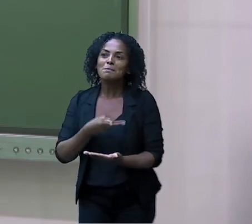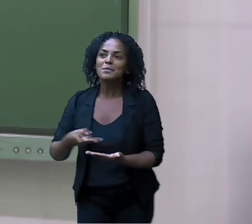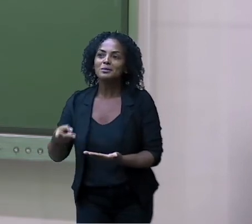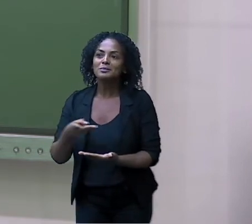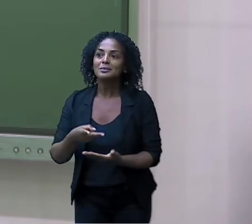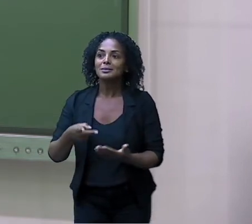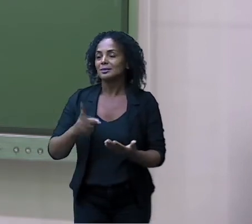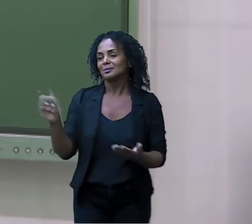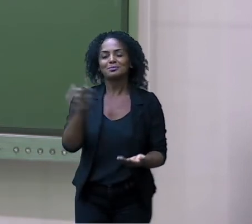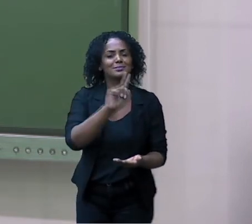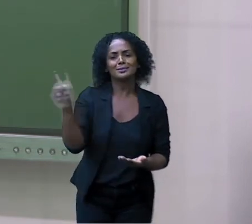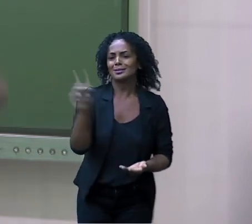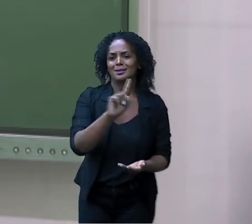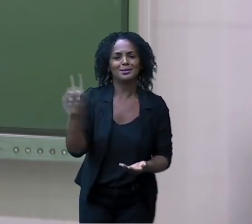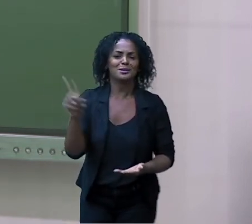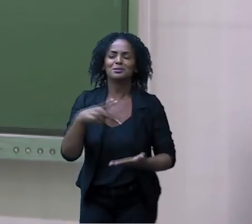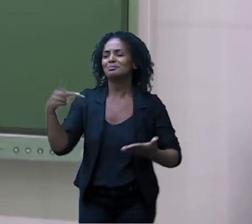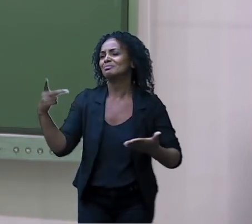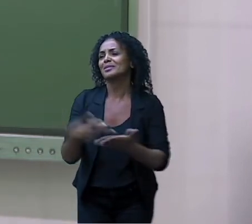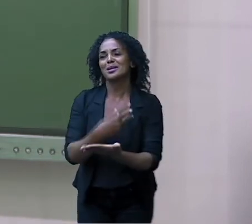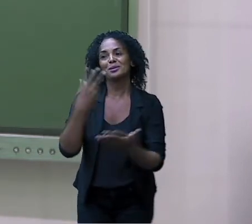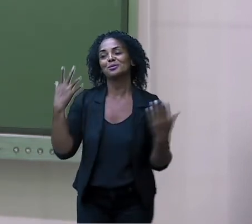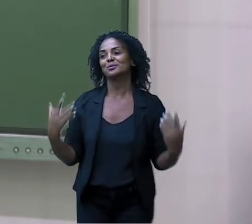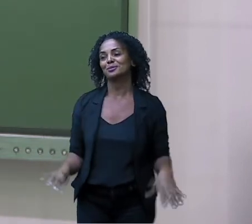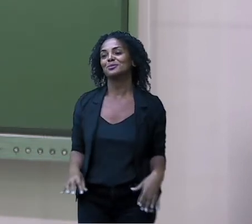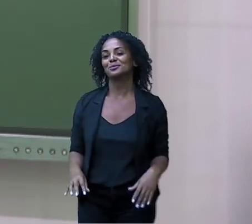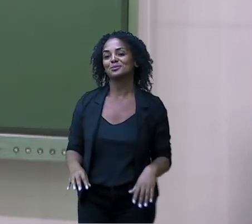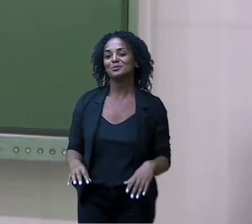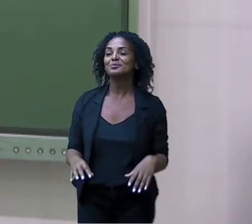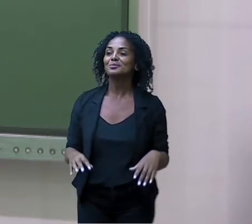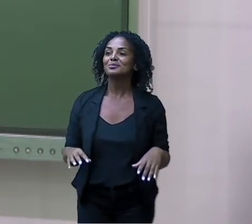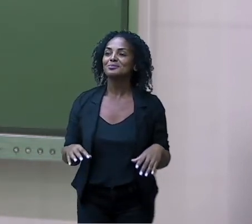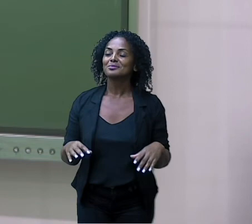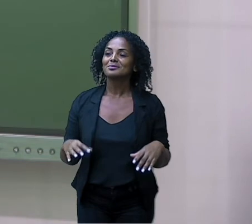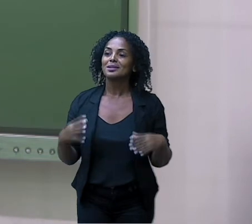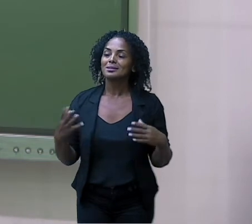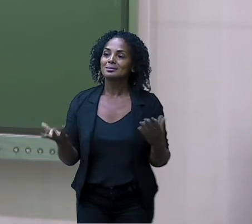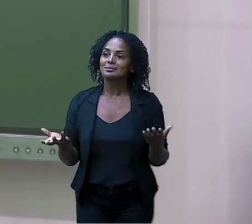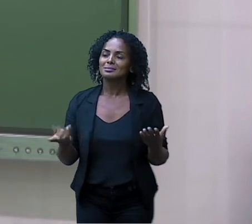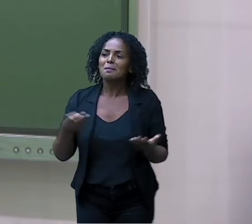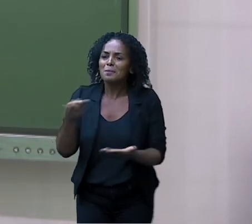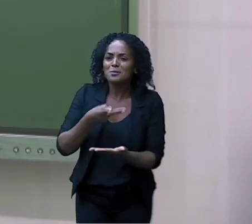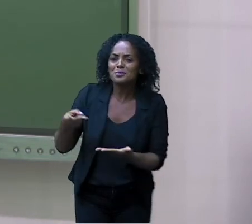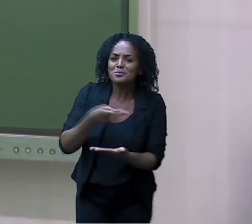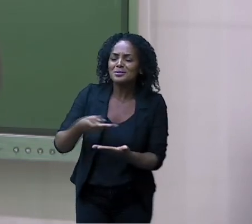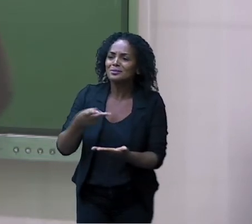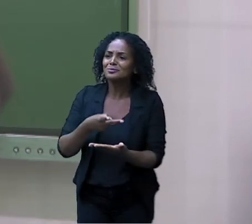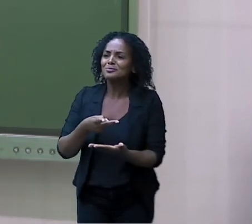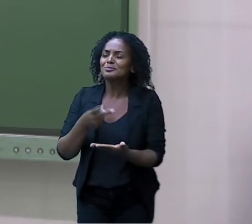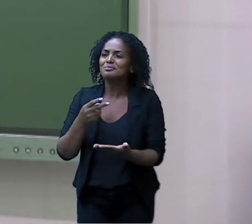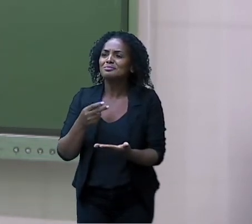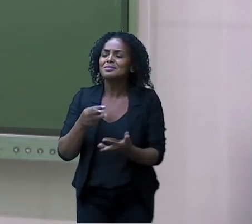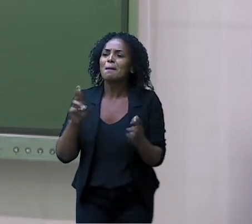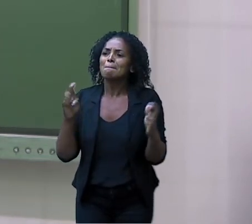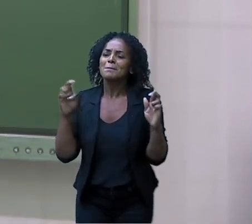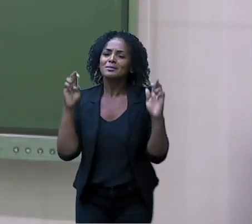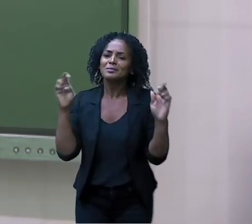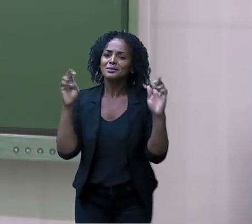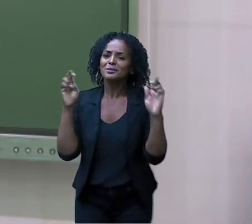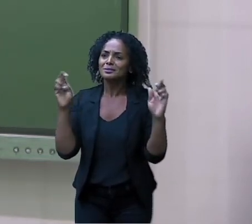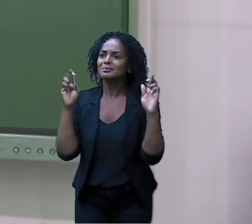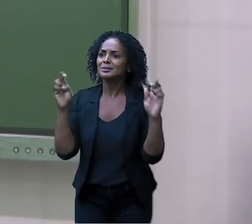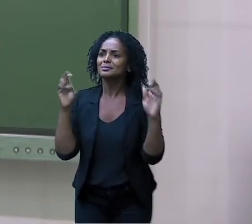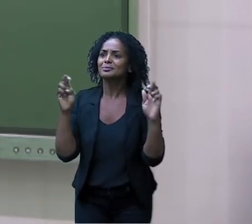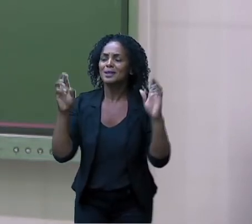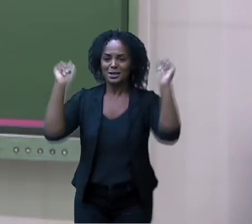duck. Não! Ai, lá, Maio! Cadê o pato? Ui, não posso falar! Ai, pato